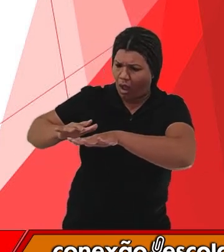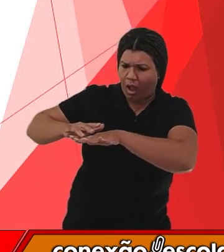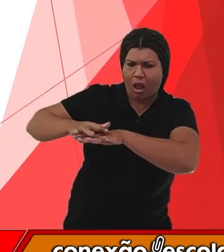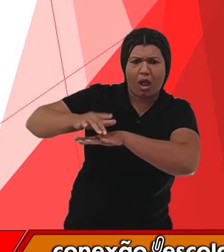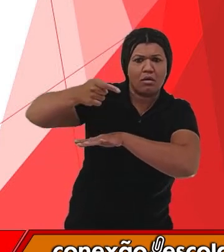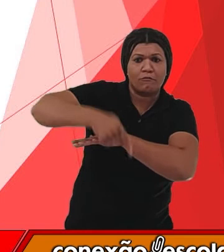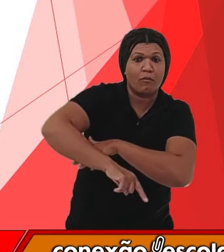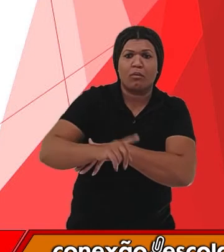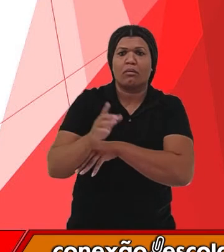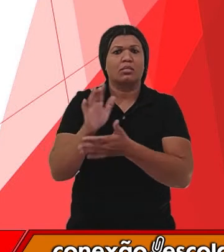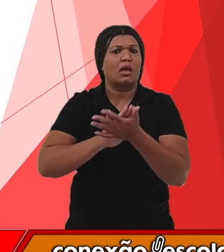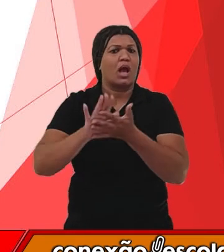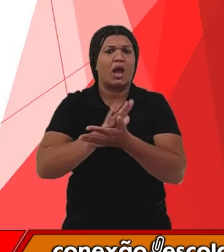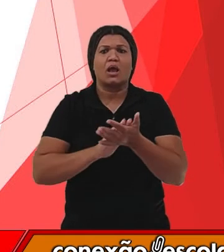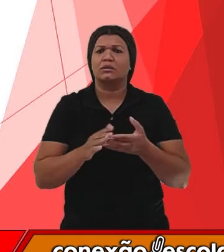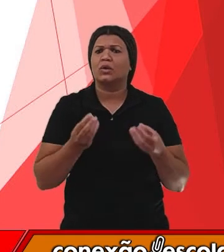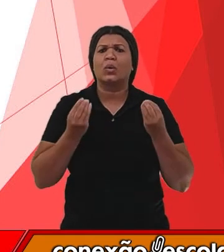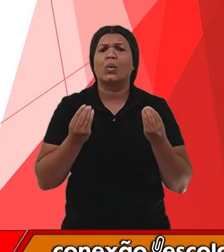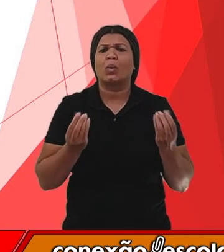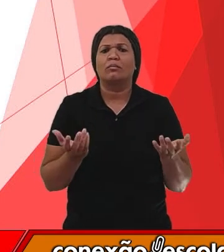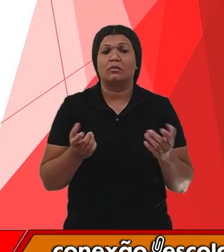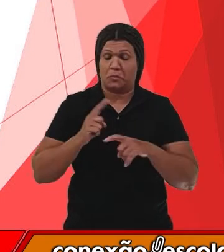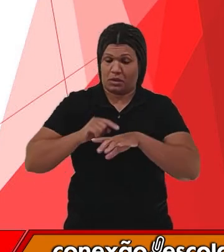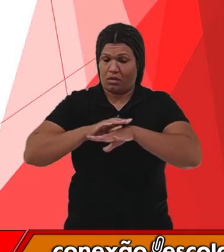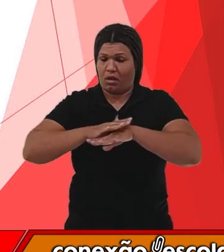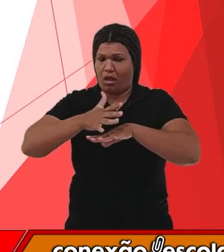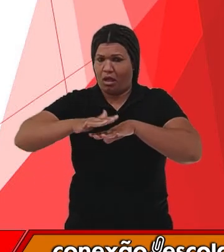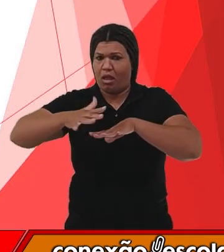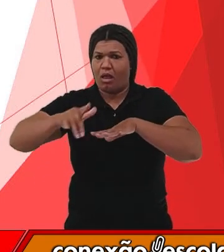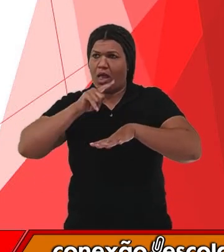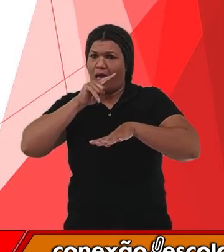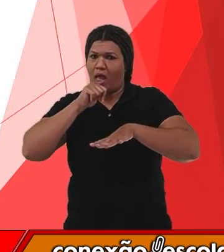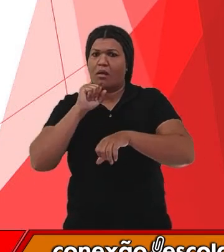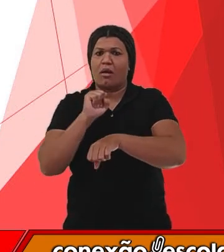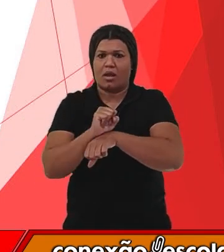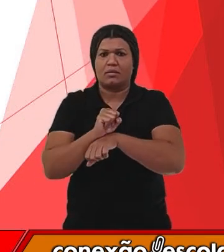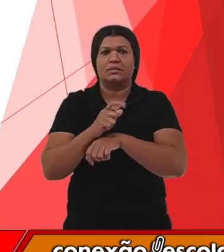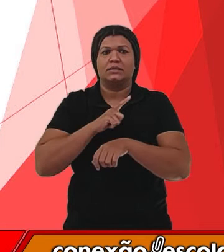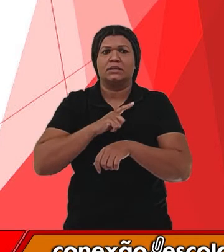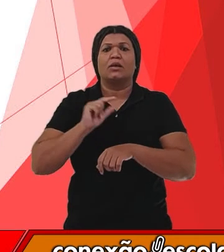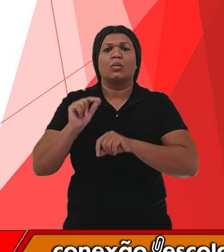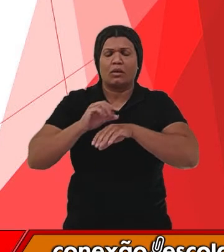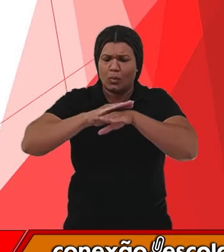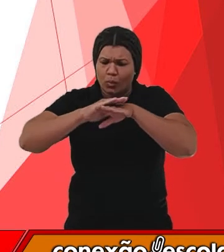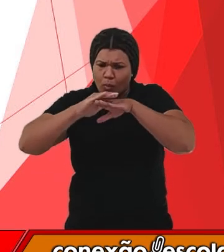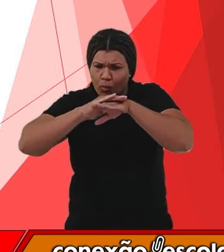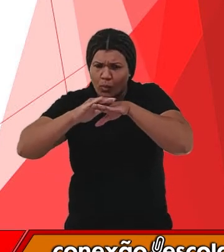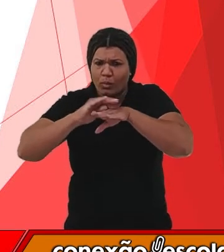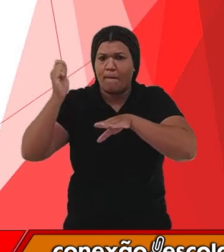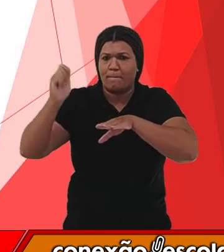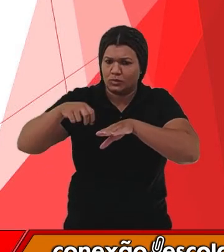afundar. Isso acontece porque a superfície da água parada existe uma fina camada